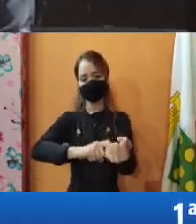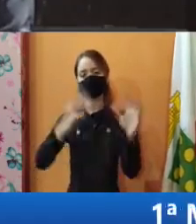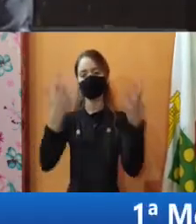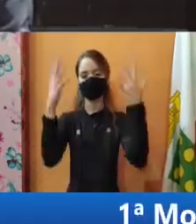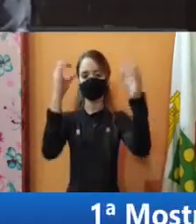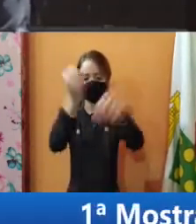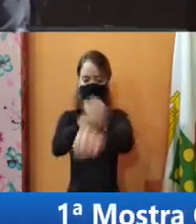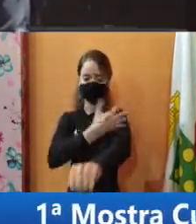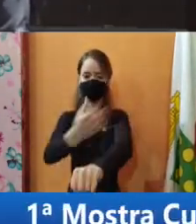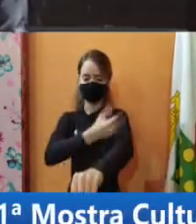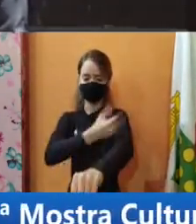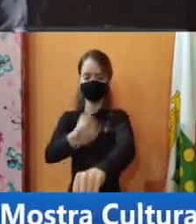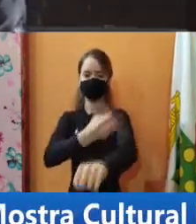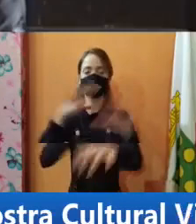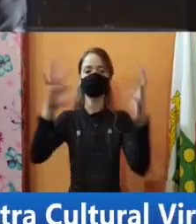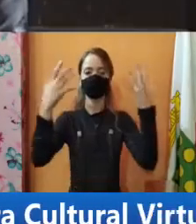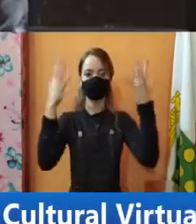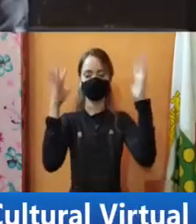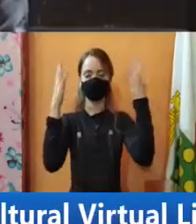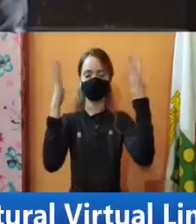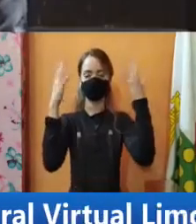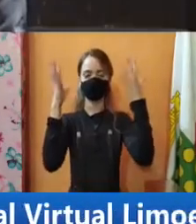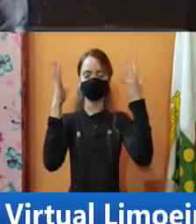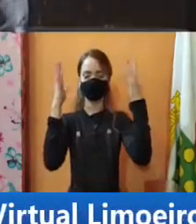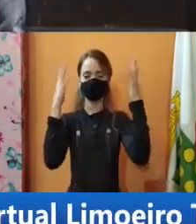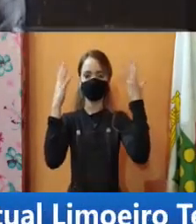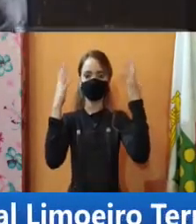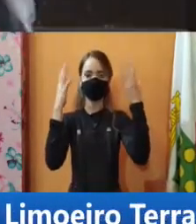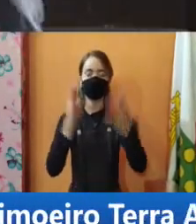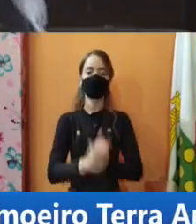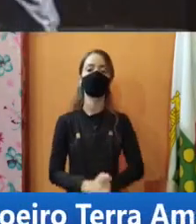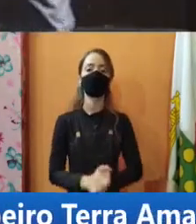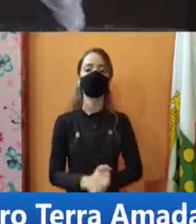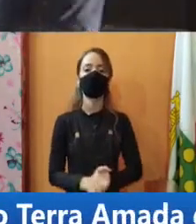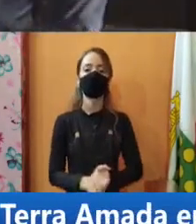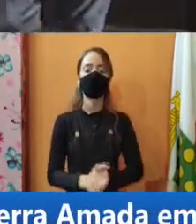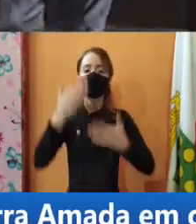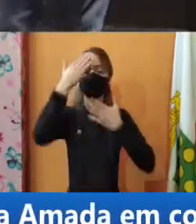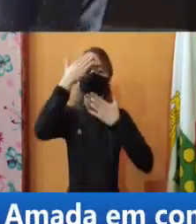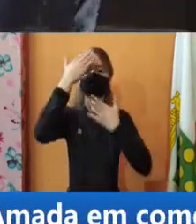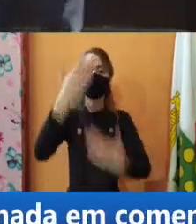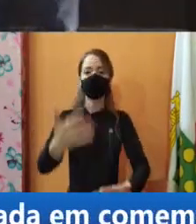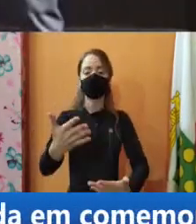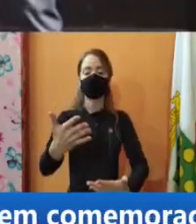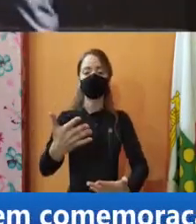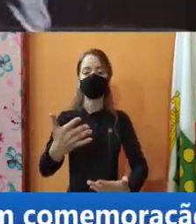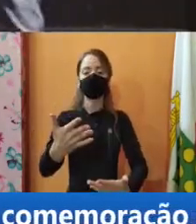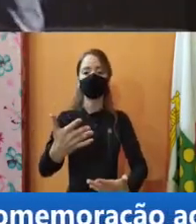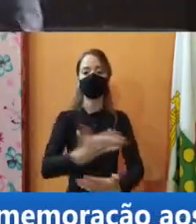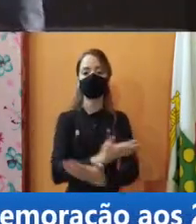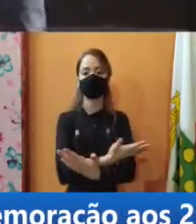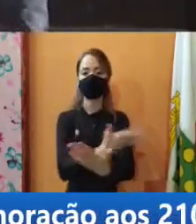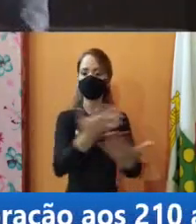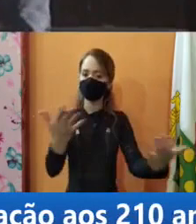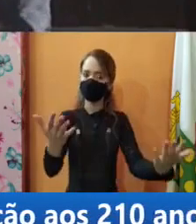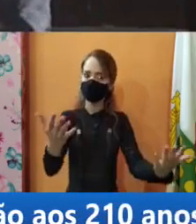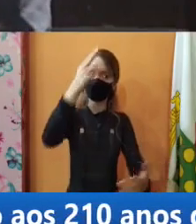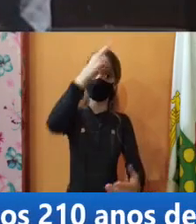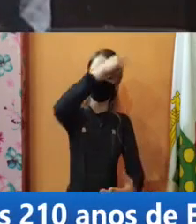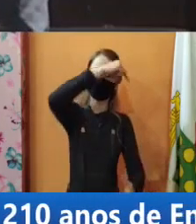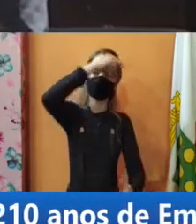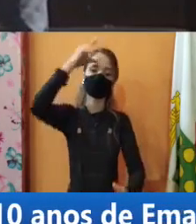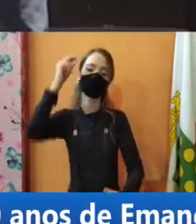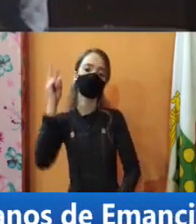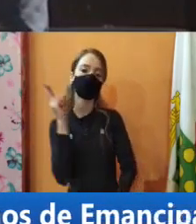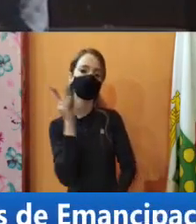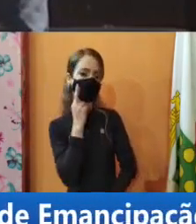Aplausos para o Wilker. Deixa eu finalizar. Mas eu quero agradecer a você, Orlando, pela oportunidade que